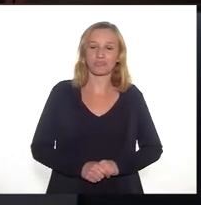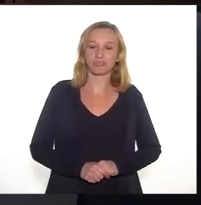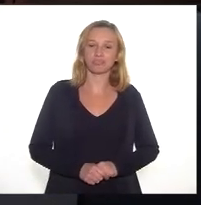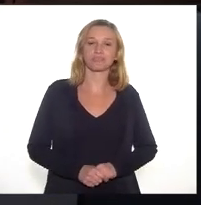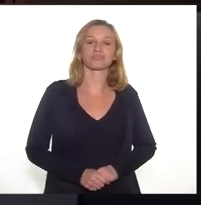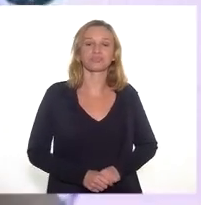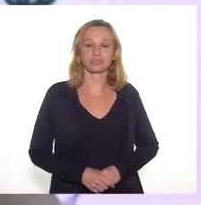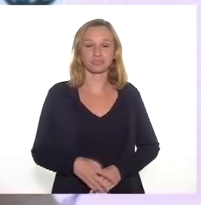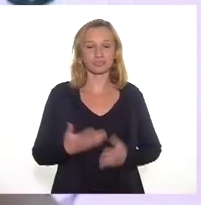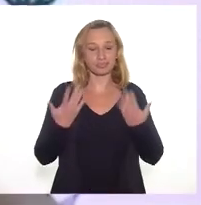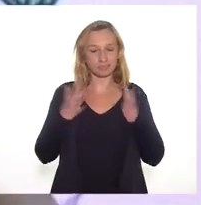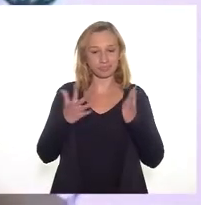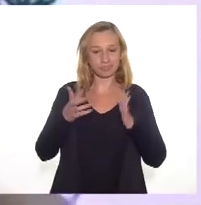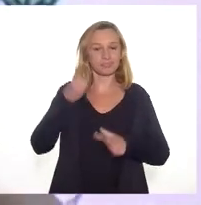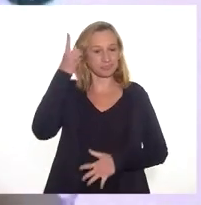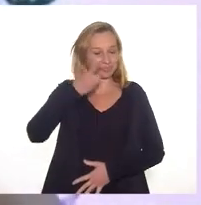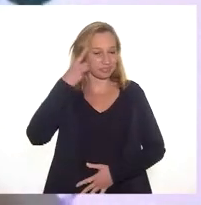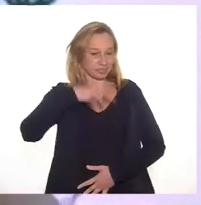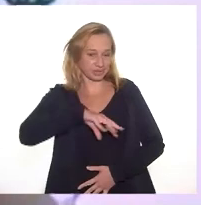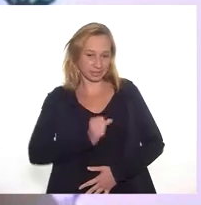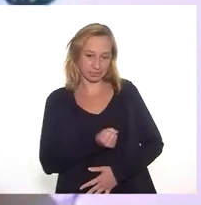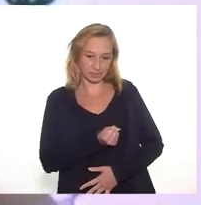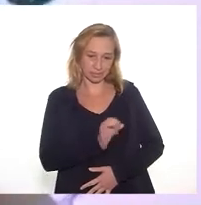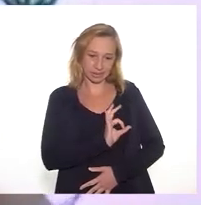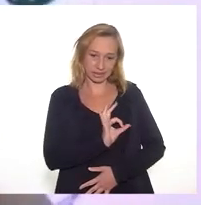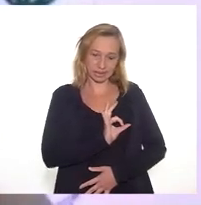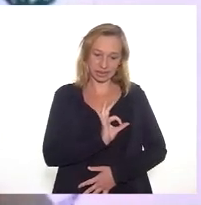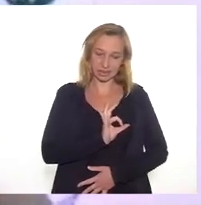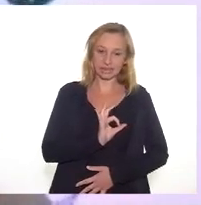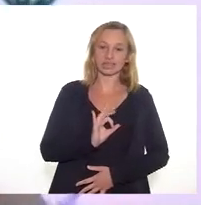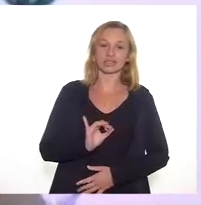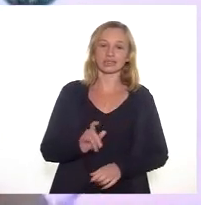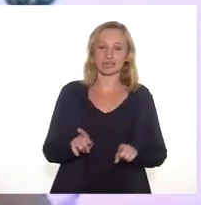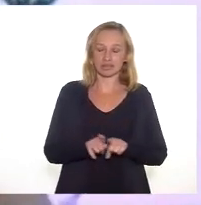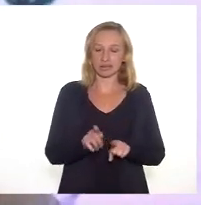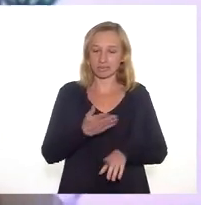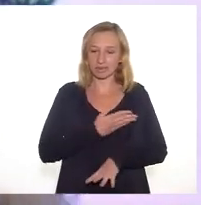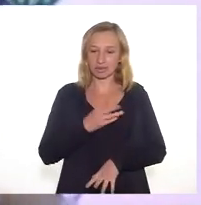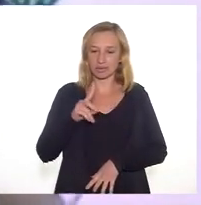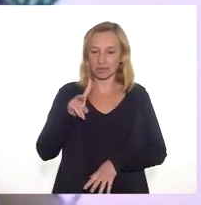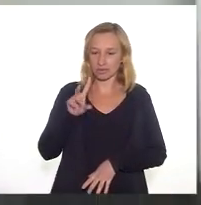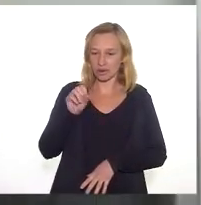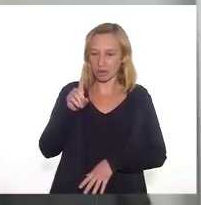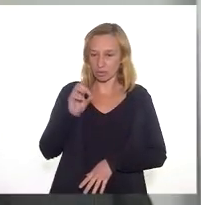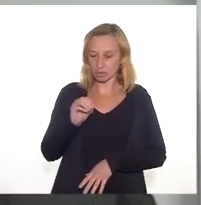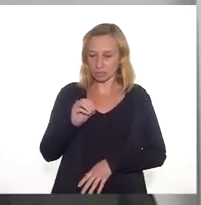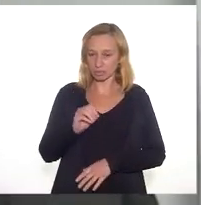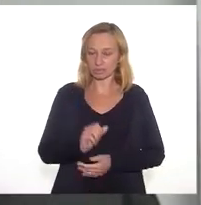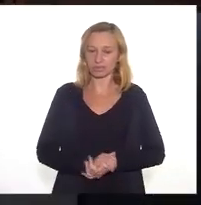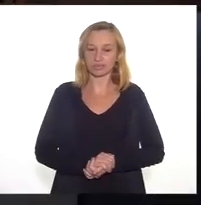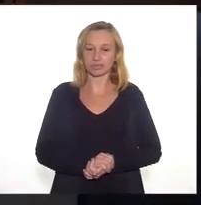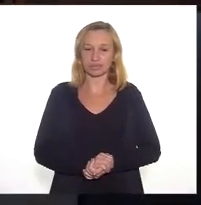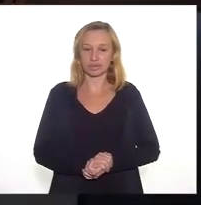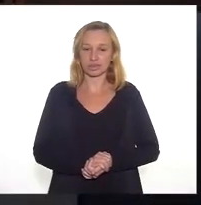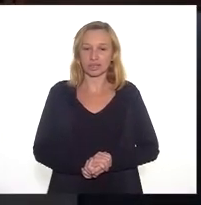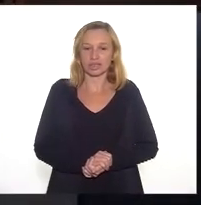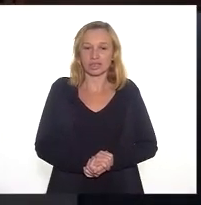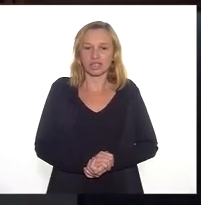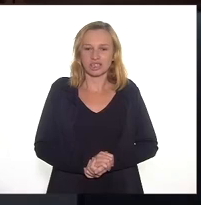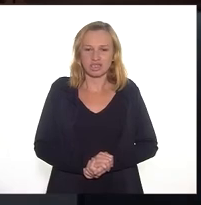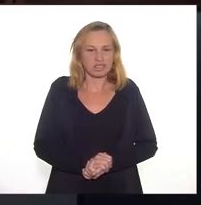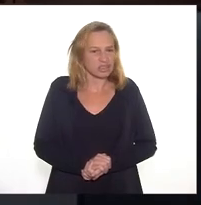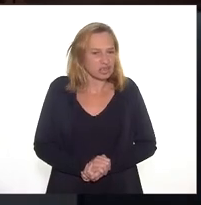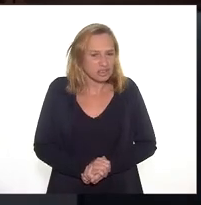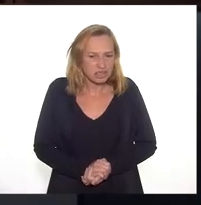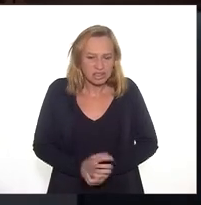deputada Marta. Tá. Obrigada. Parabéns também ao querido Valdo Ceasa, feliz aniversário. Obrigado, Rosane. Mas ninguém mais